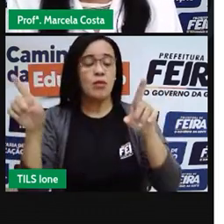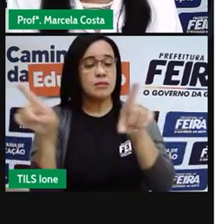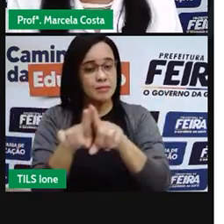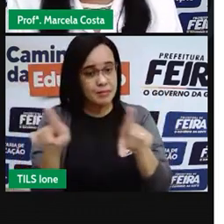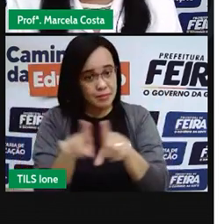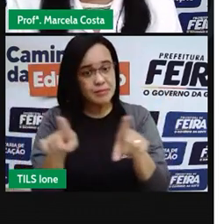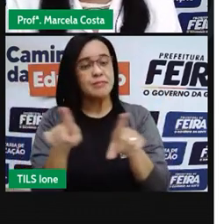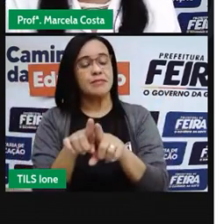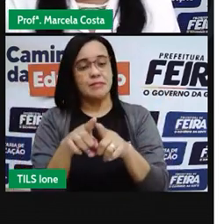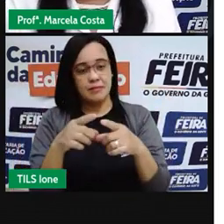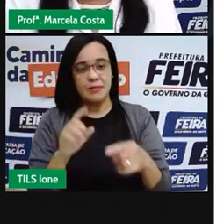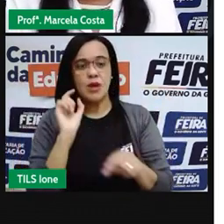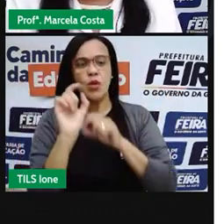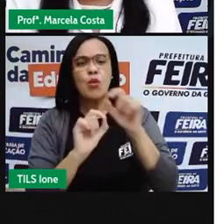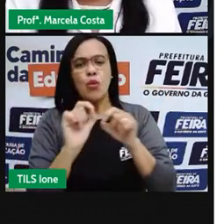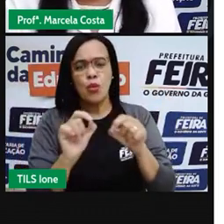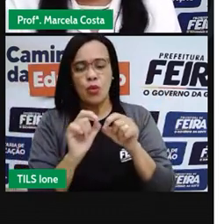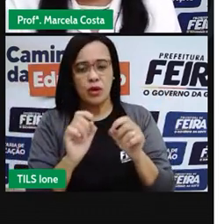né?